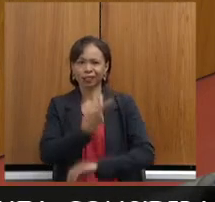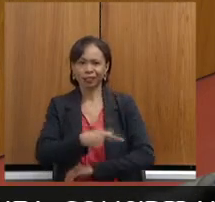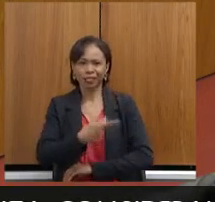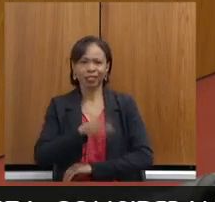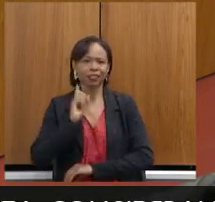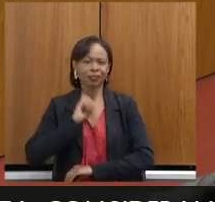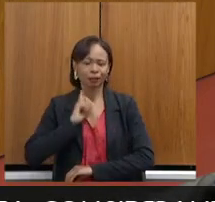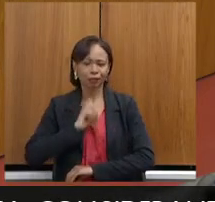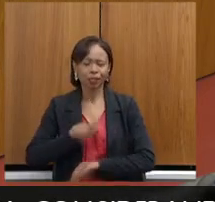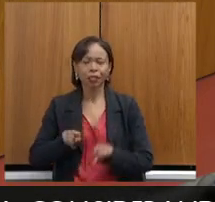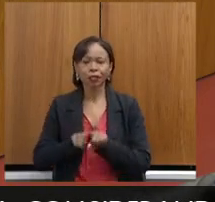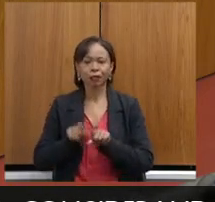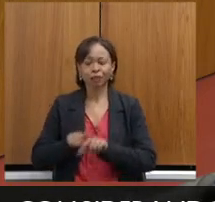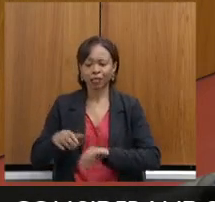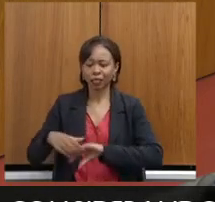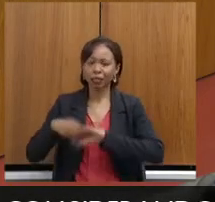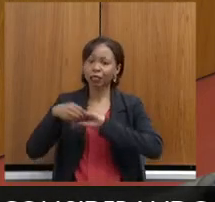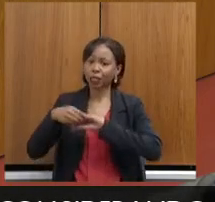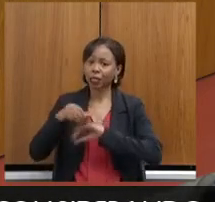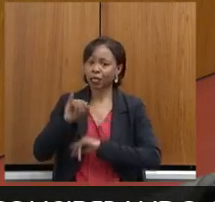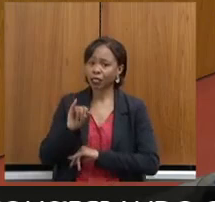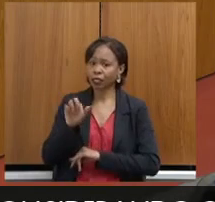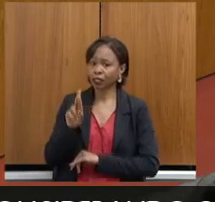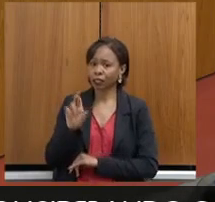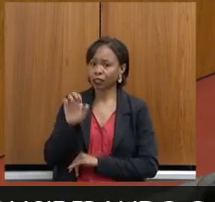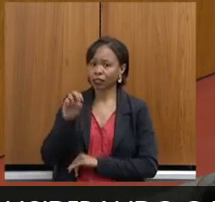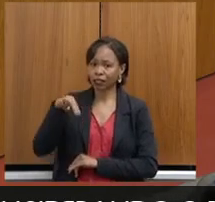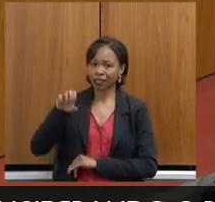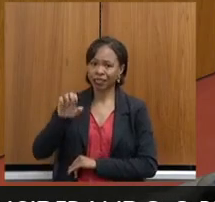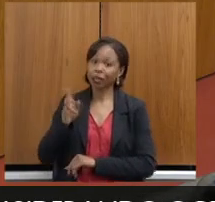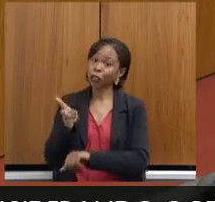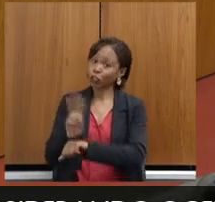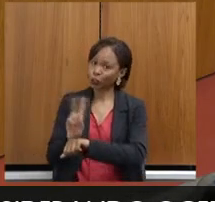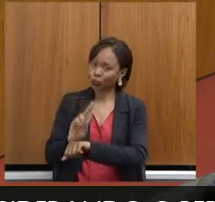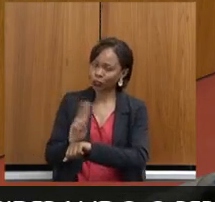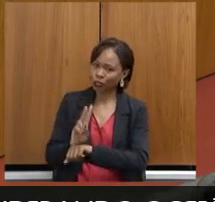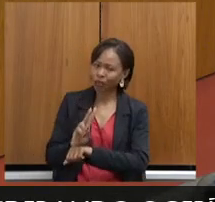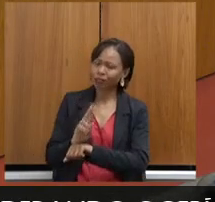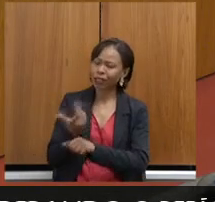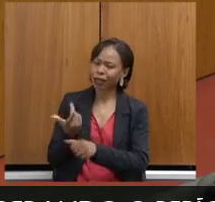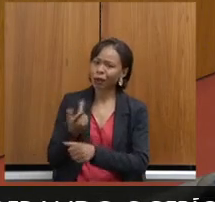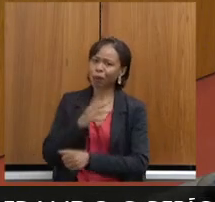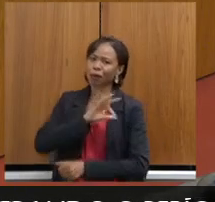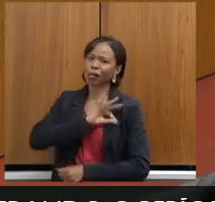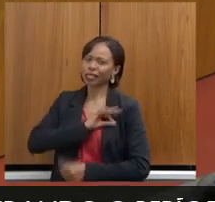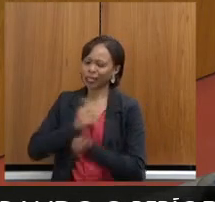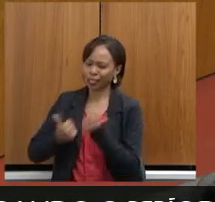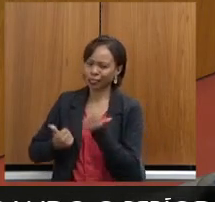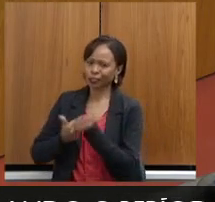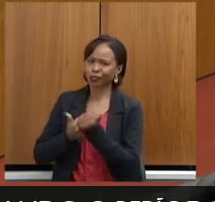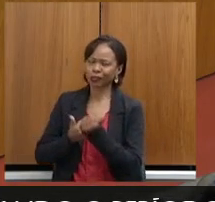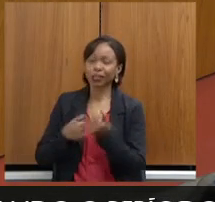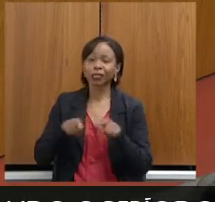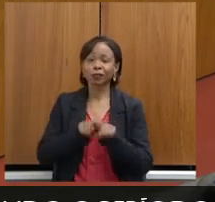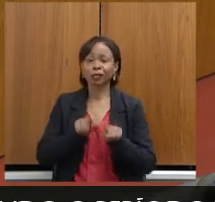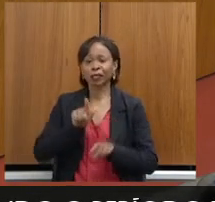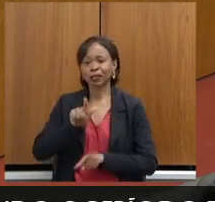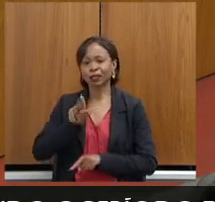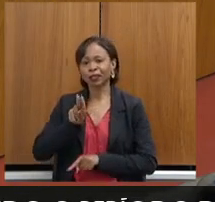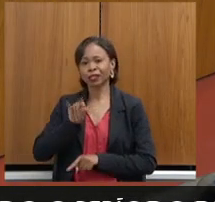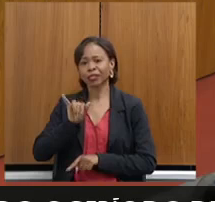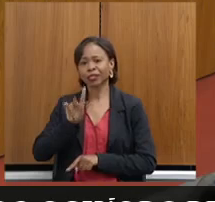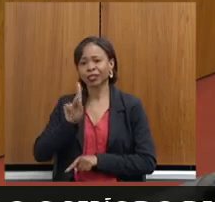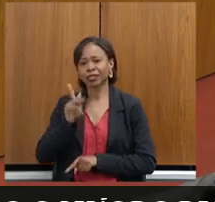Gerais cumprimentar a doutora Irene Nossa chefe de polícia adjunto Doutor Guilherme que está aqui